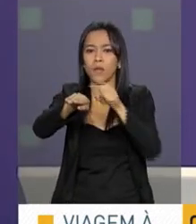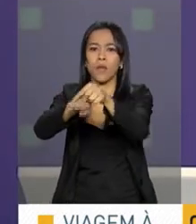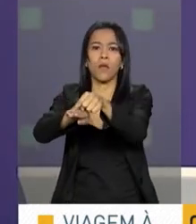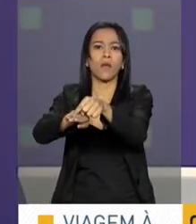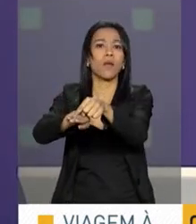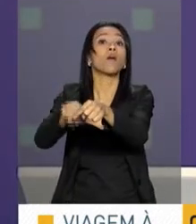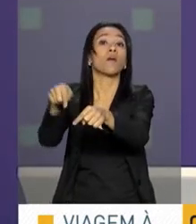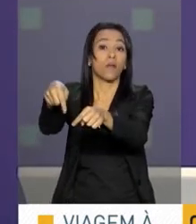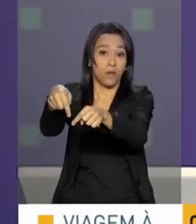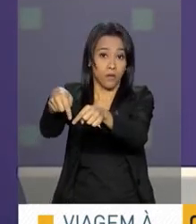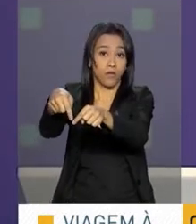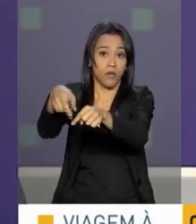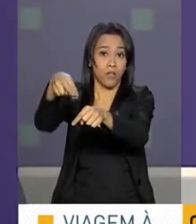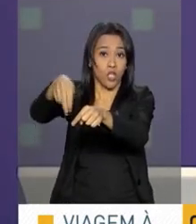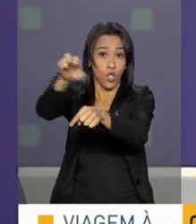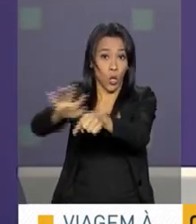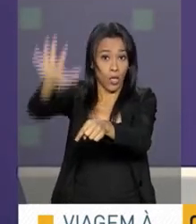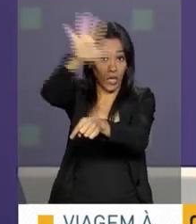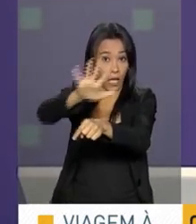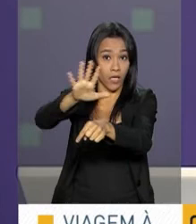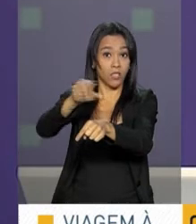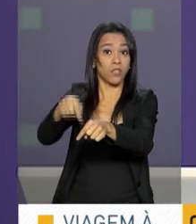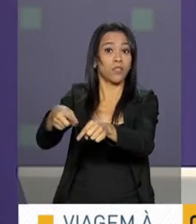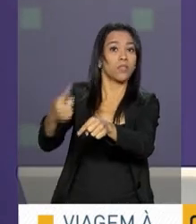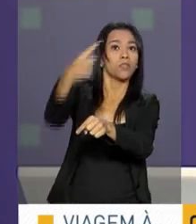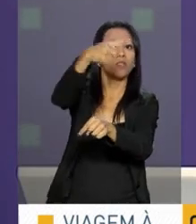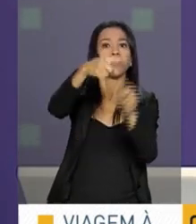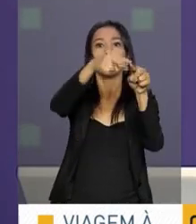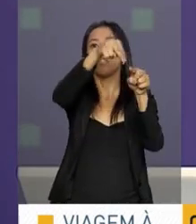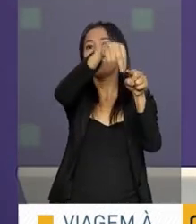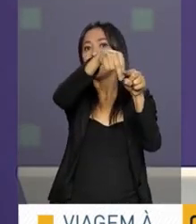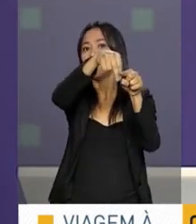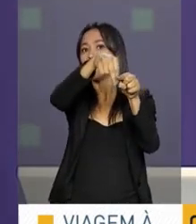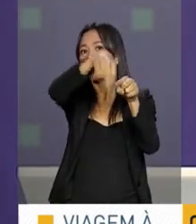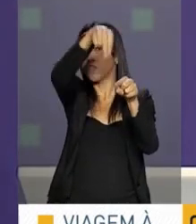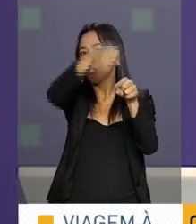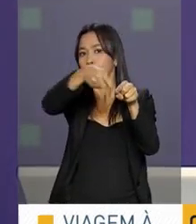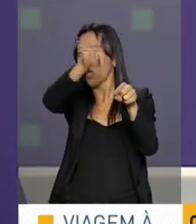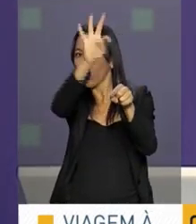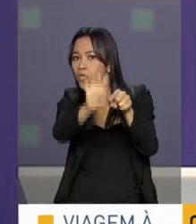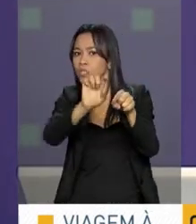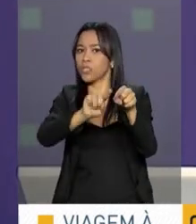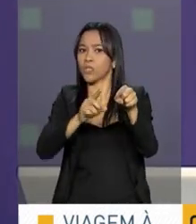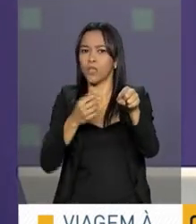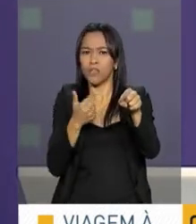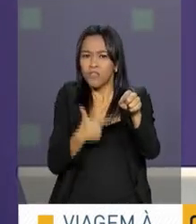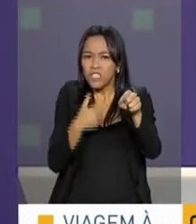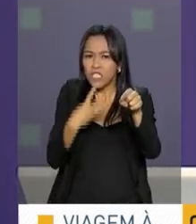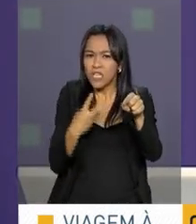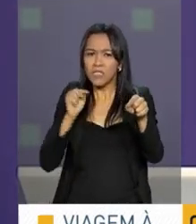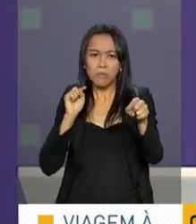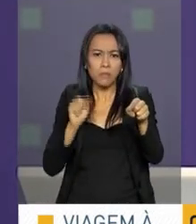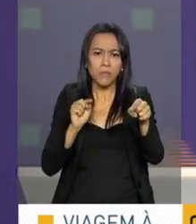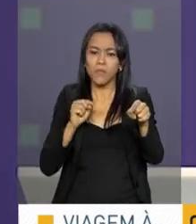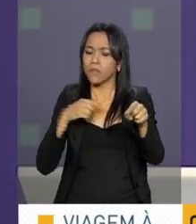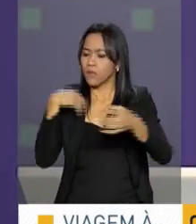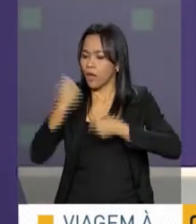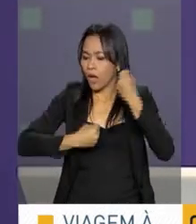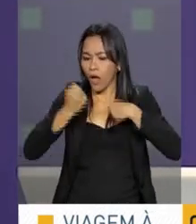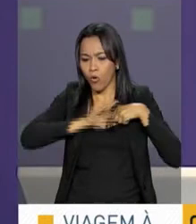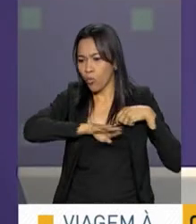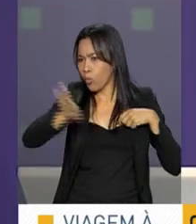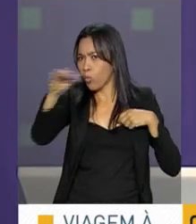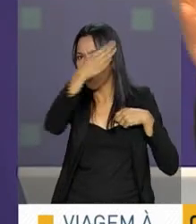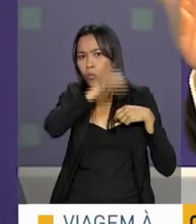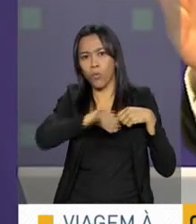do Rio de Janeiro para o norte e nordeste do país. É uma rodovia que também movimenta 23 mil veículos dia, com possibilidade de